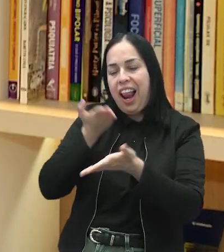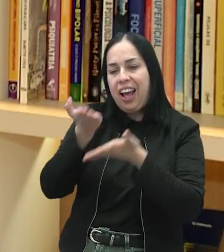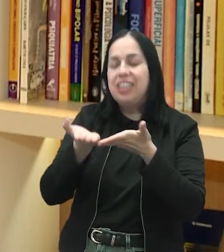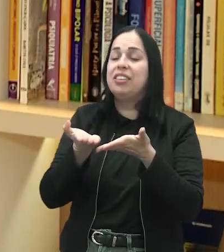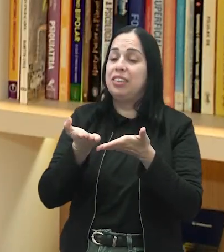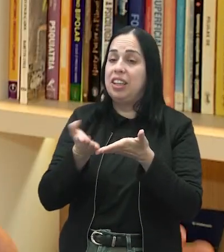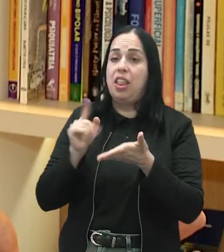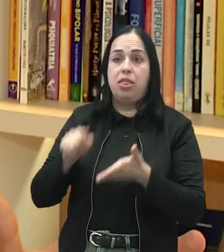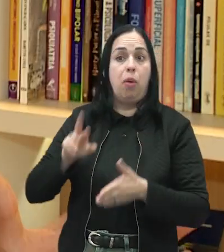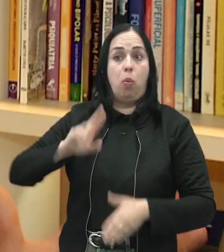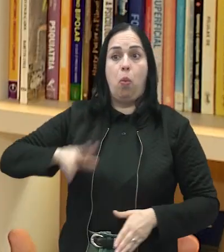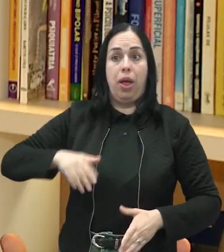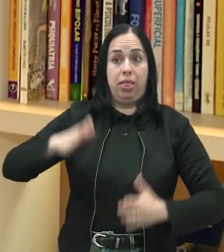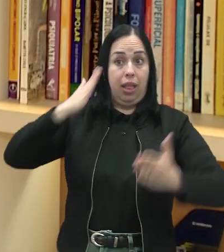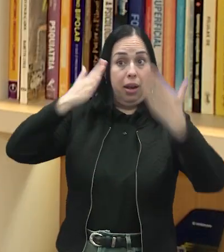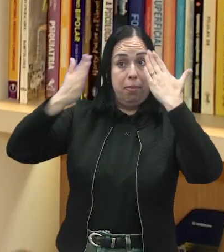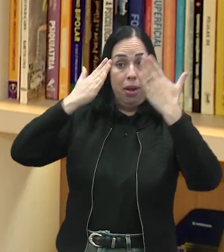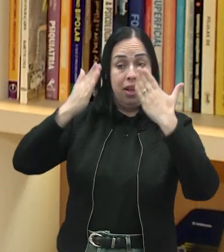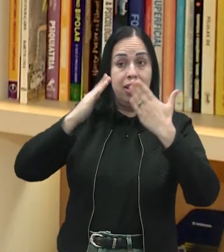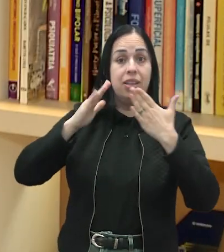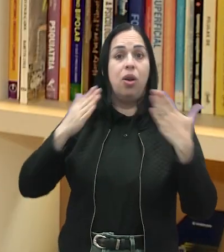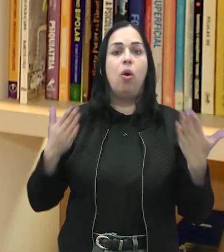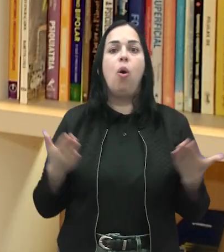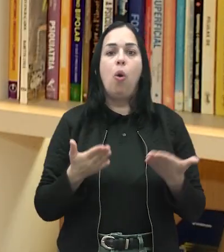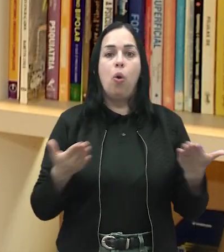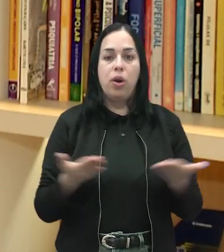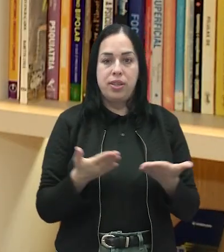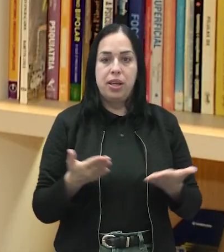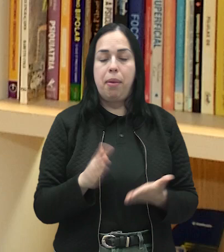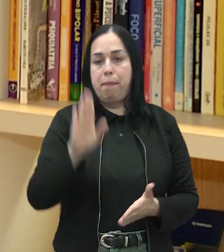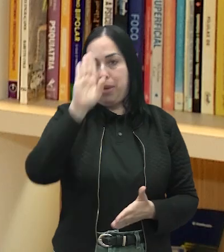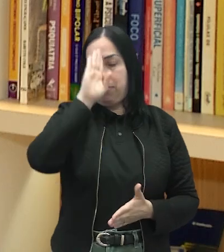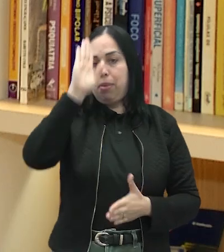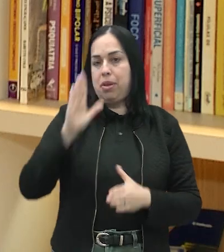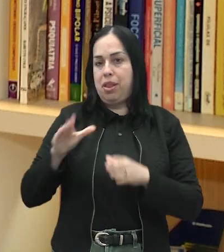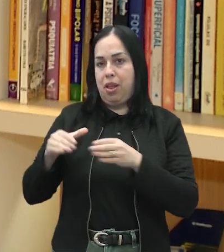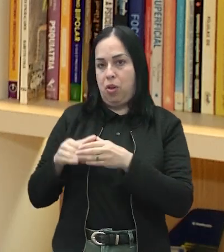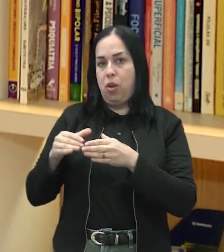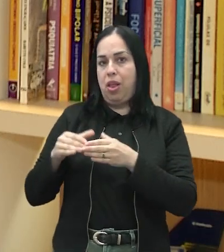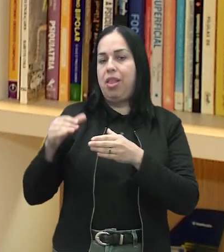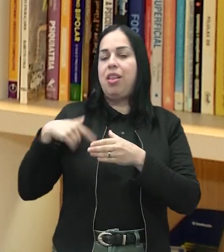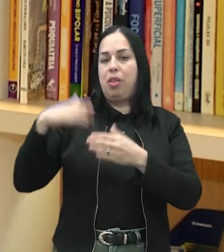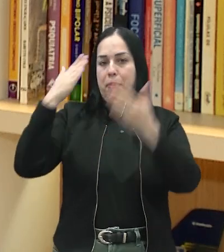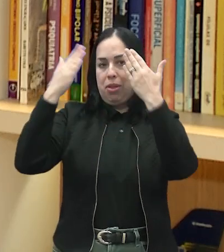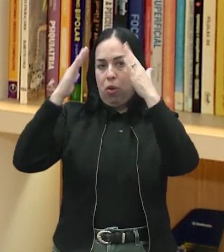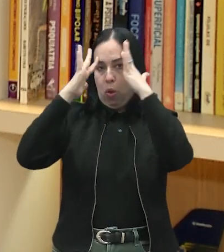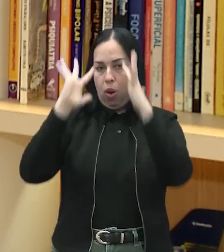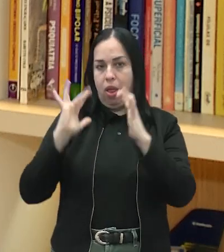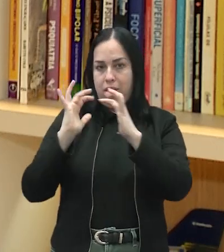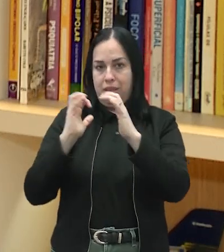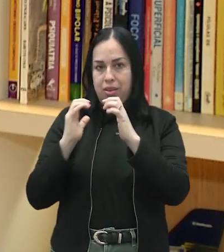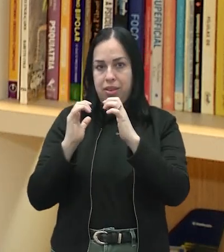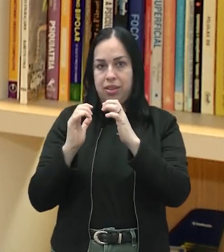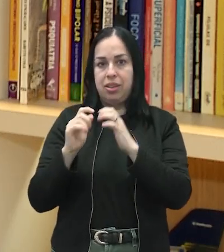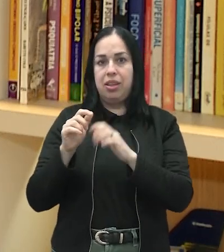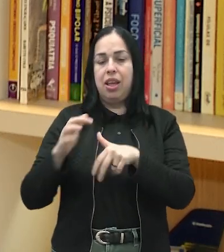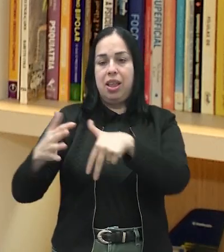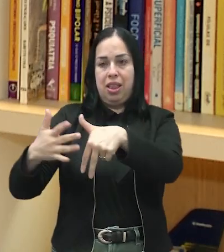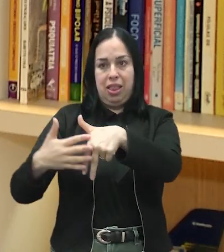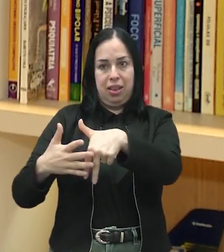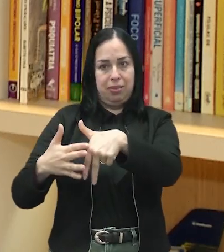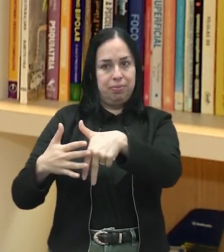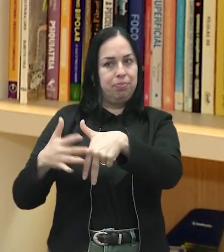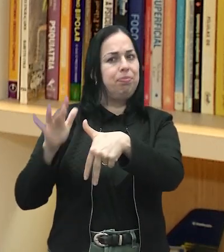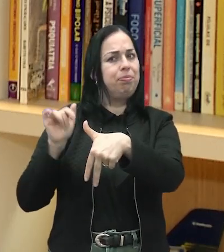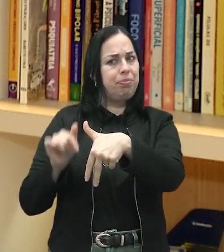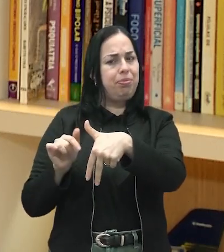terapêutica em que vai desenvolver autonomia. Inclusive hoje, principalmente na psicologia cognitivo-comportamental, a alta do paciente